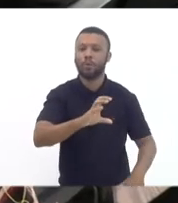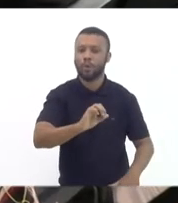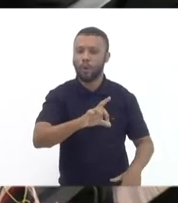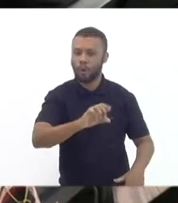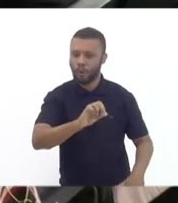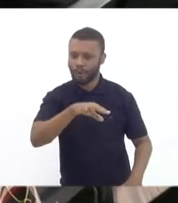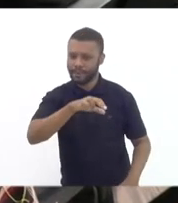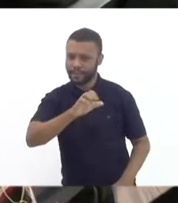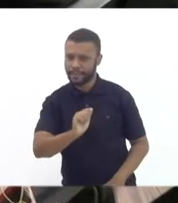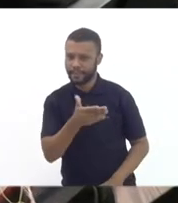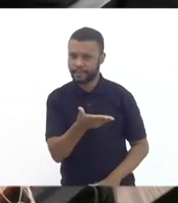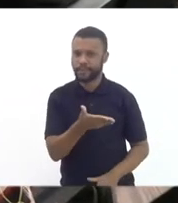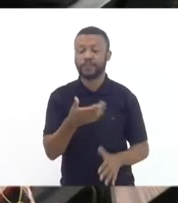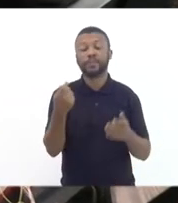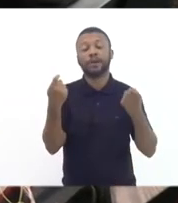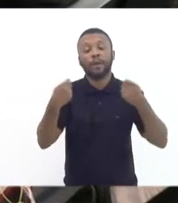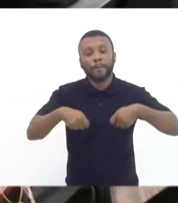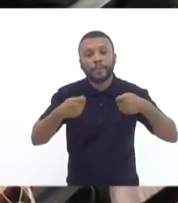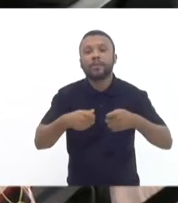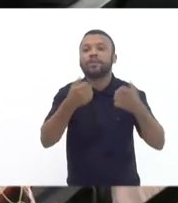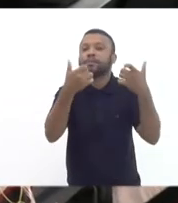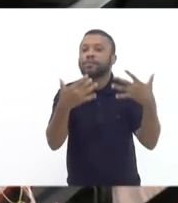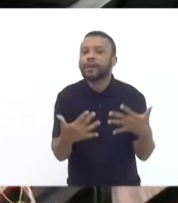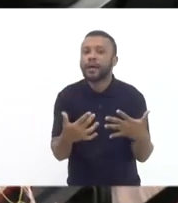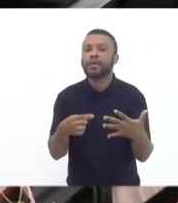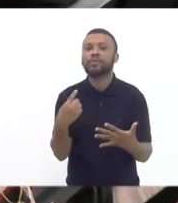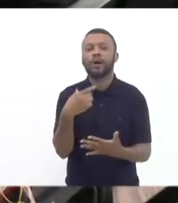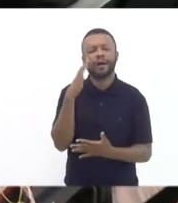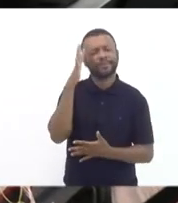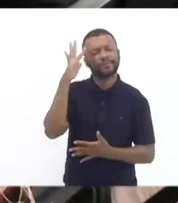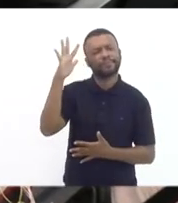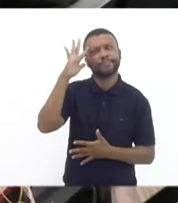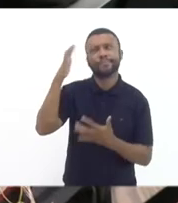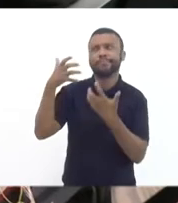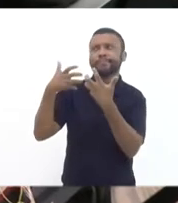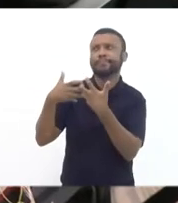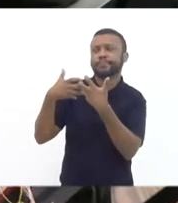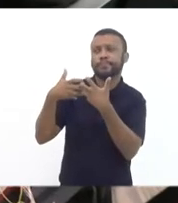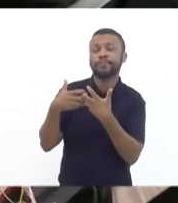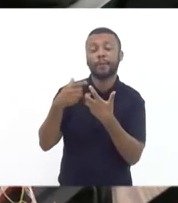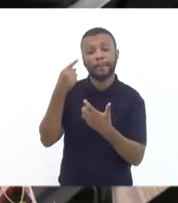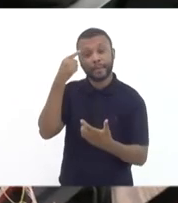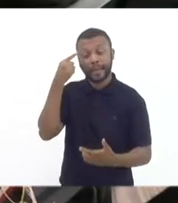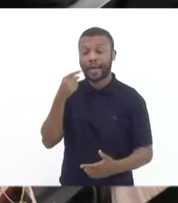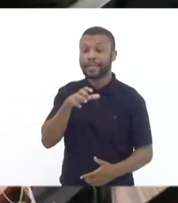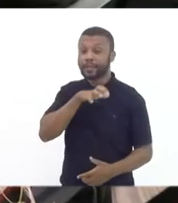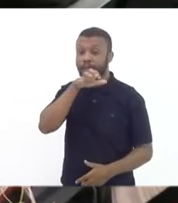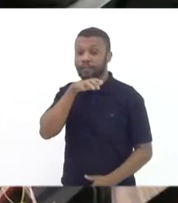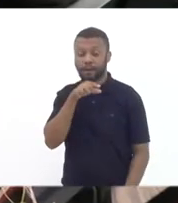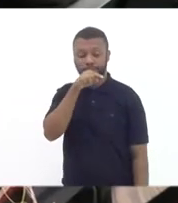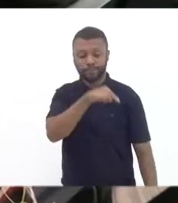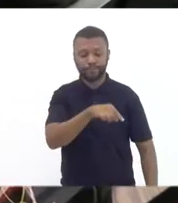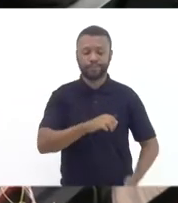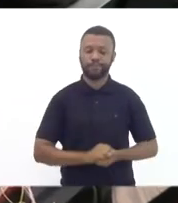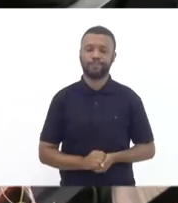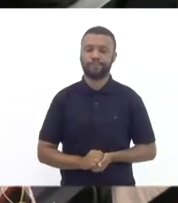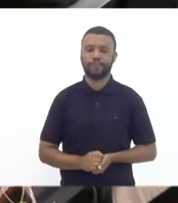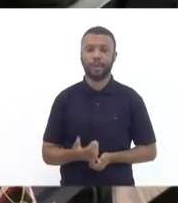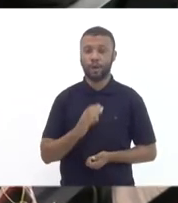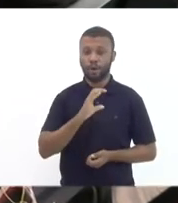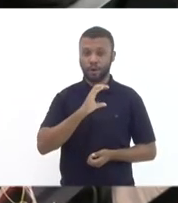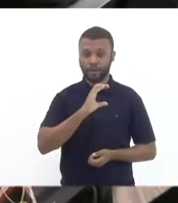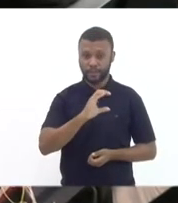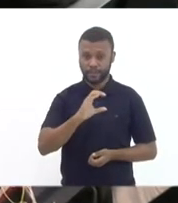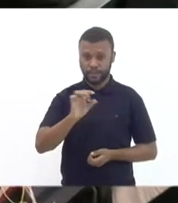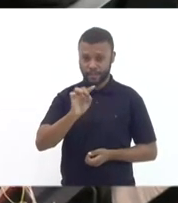eu preciso falar que é necessário se pensar mais em animais de colônia. O CCZ, a